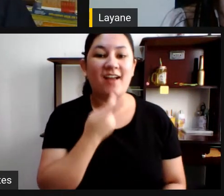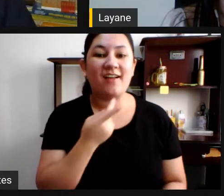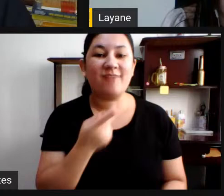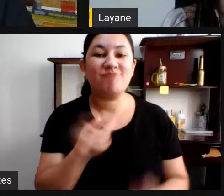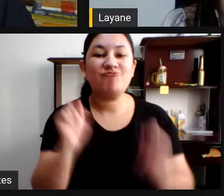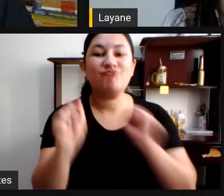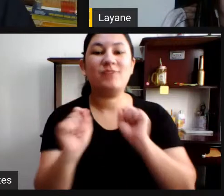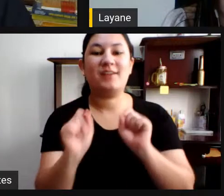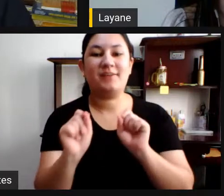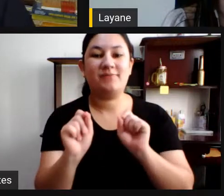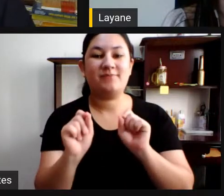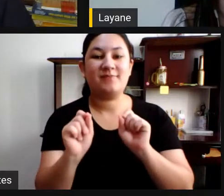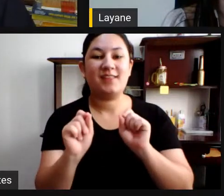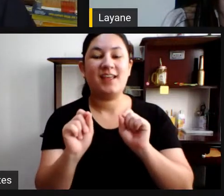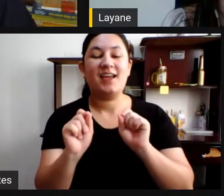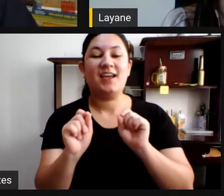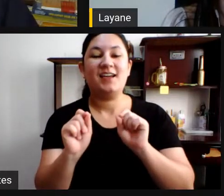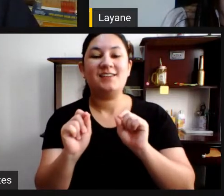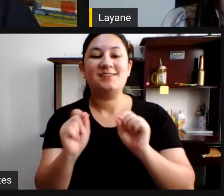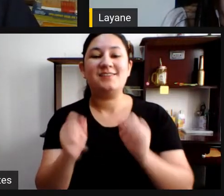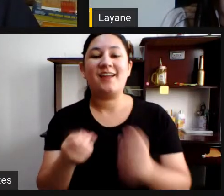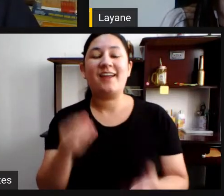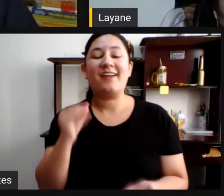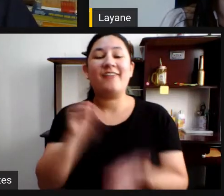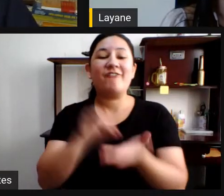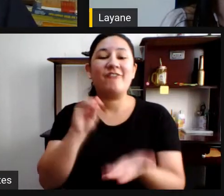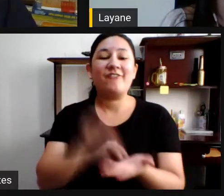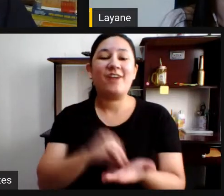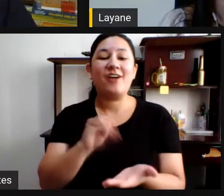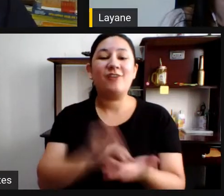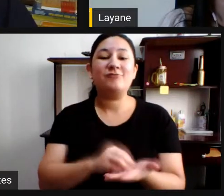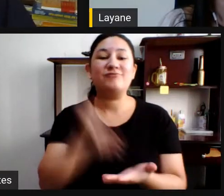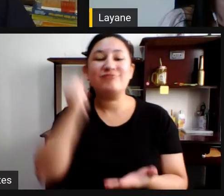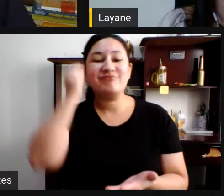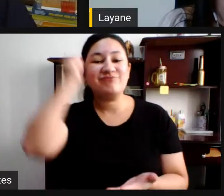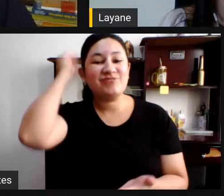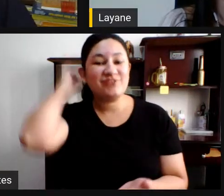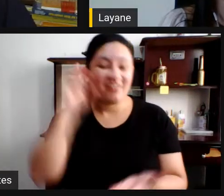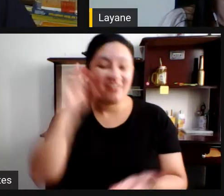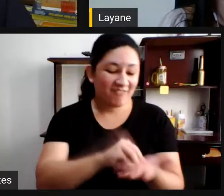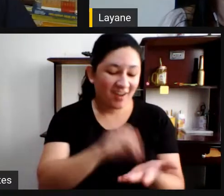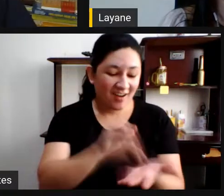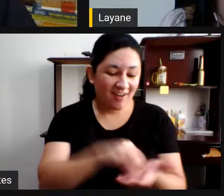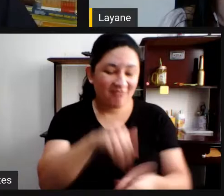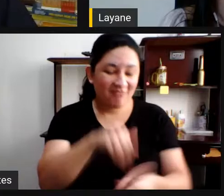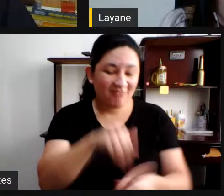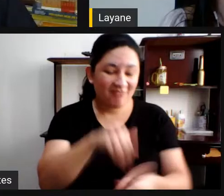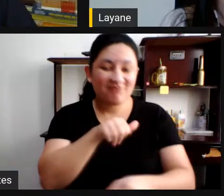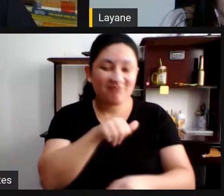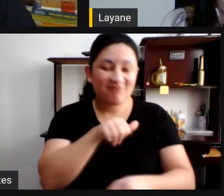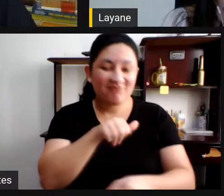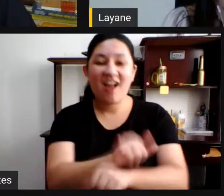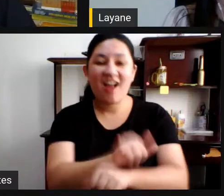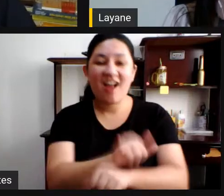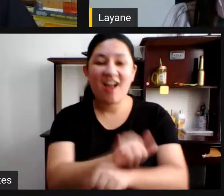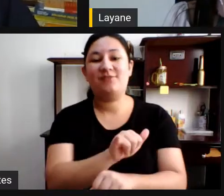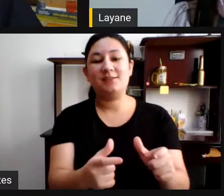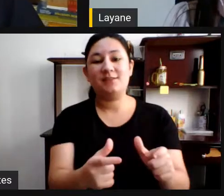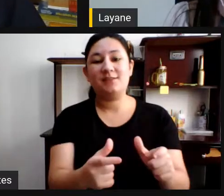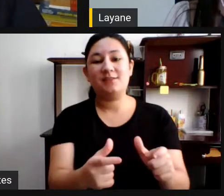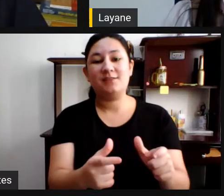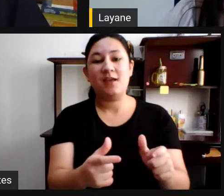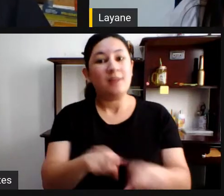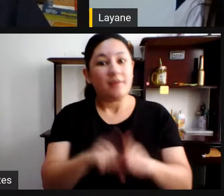ausência dele em alguns espaços é difícil de pensar qual porque ele estava dando aulas ele escrevia muitos